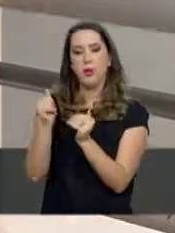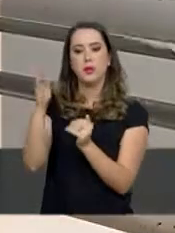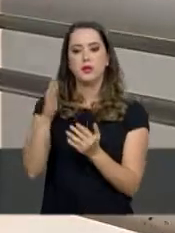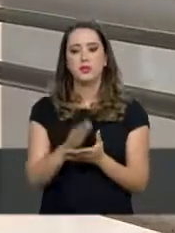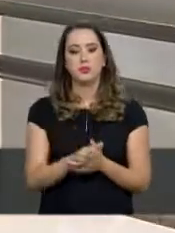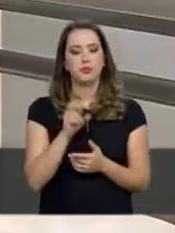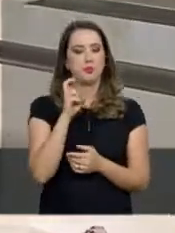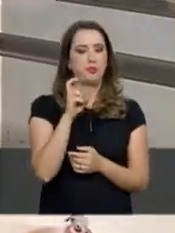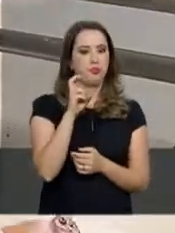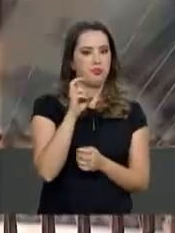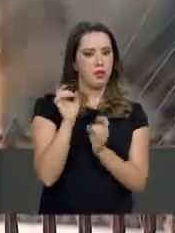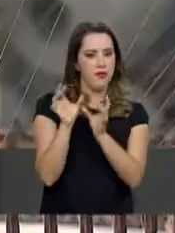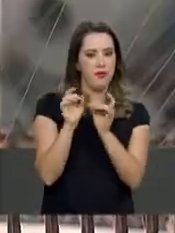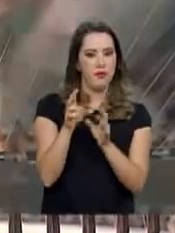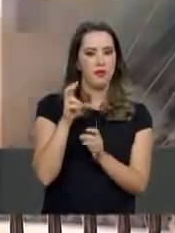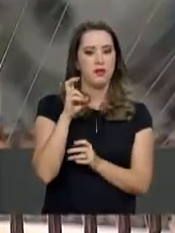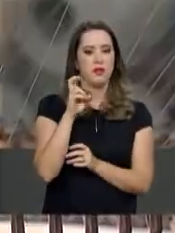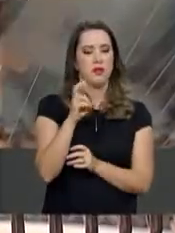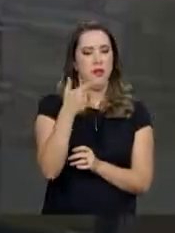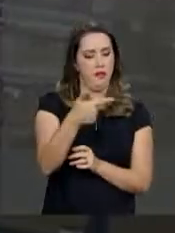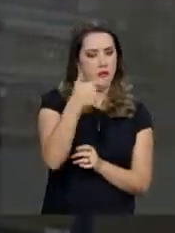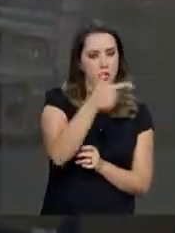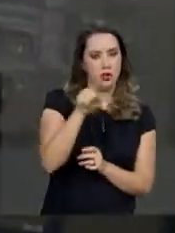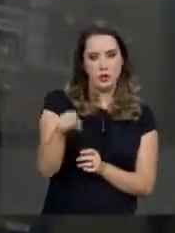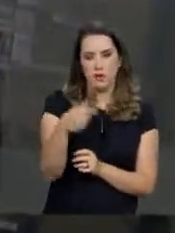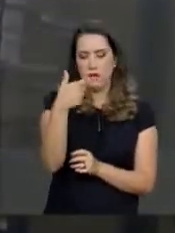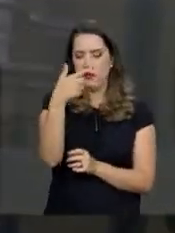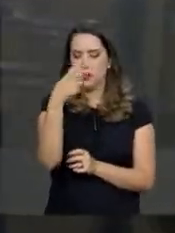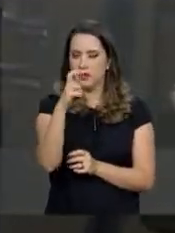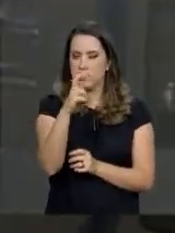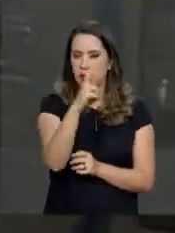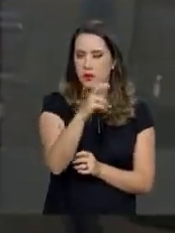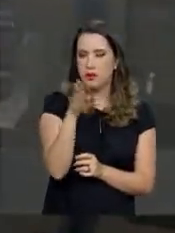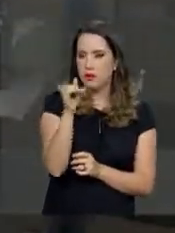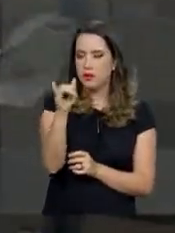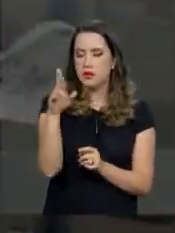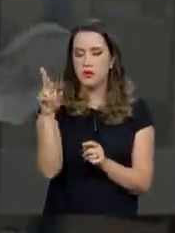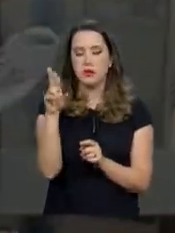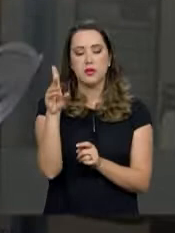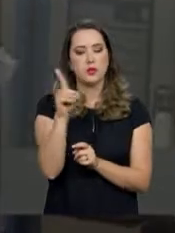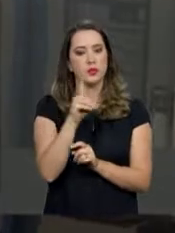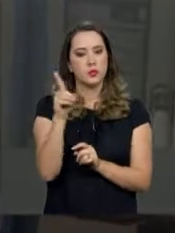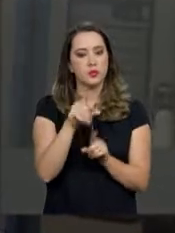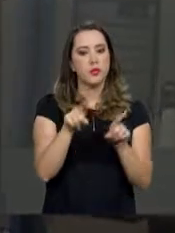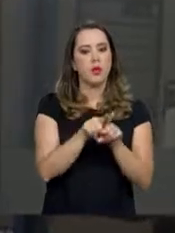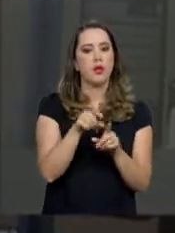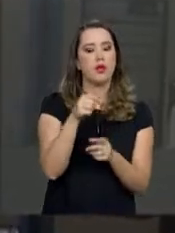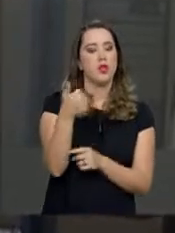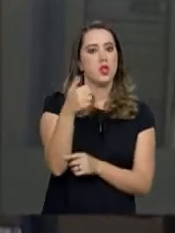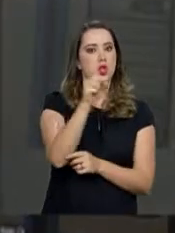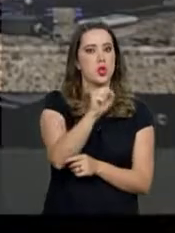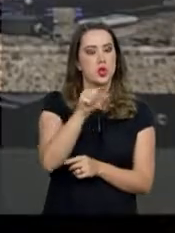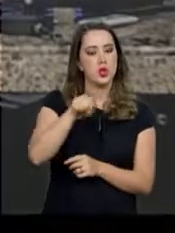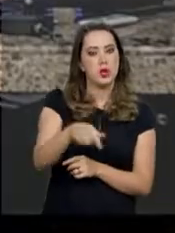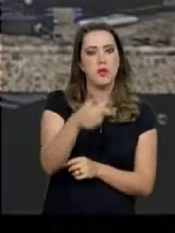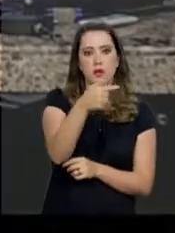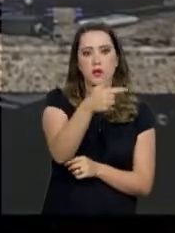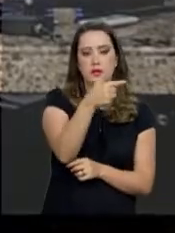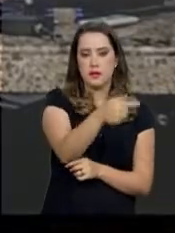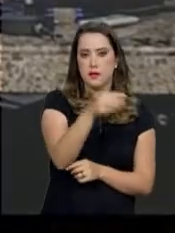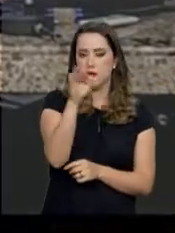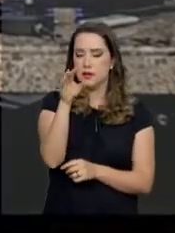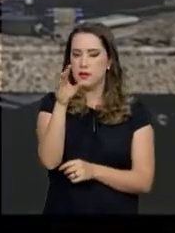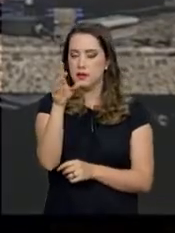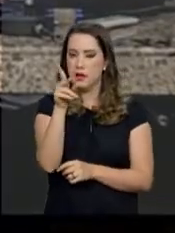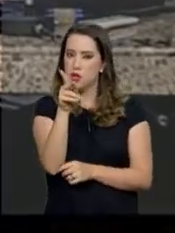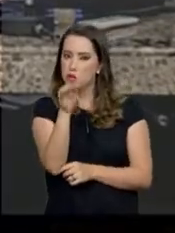bilhões de dólares já as importações totalizaram 18,77 bilhões de dólares os dados foram